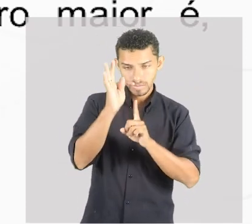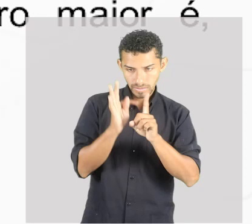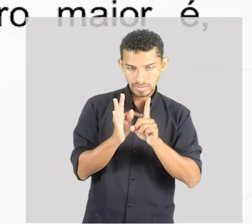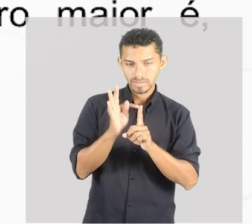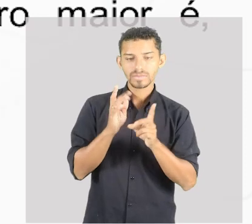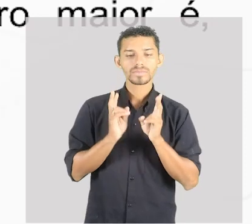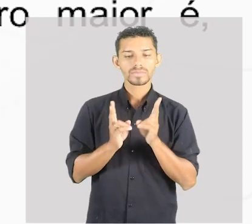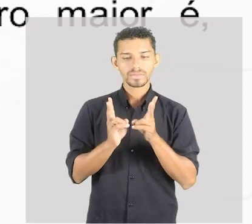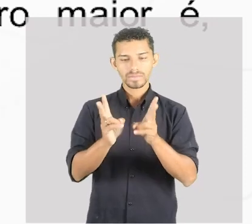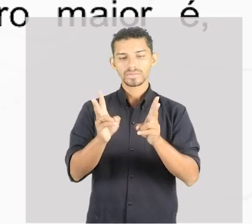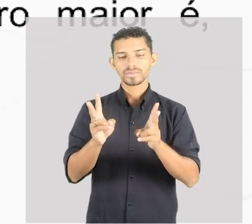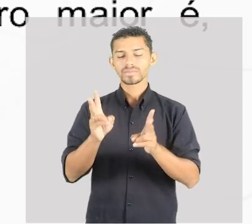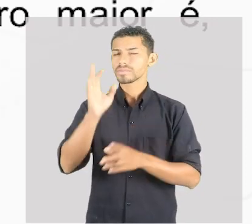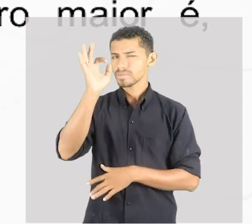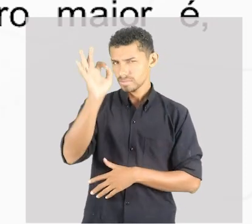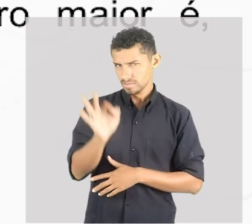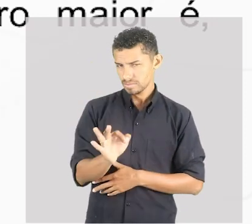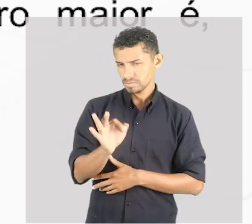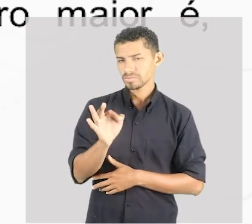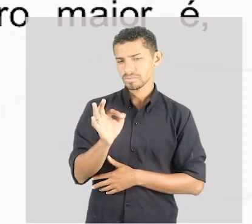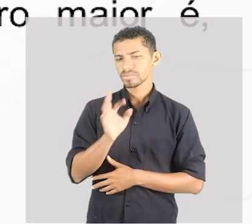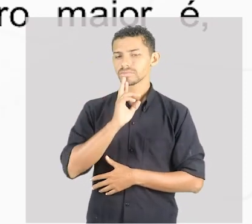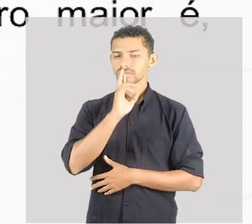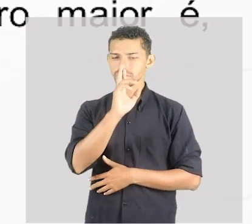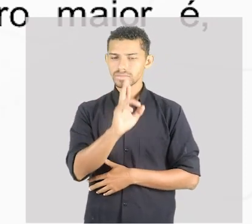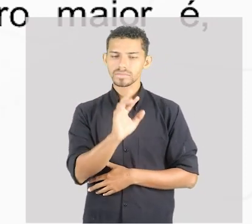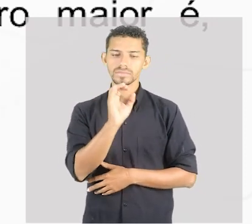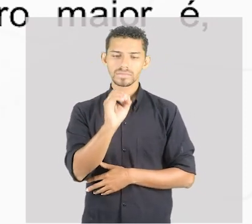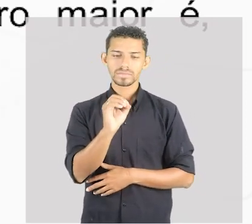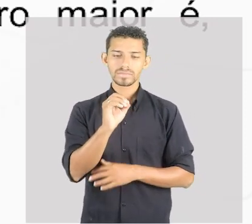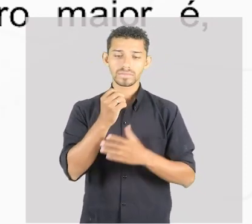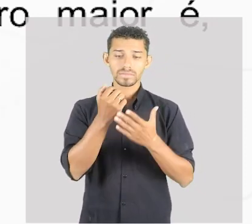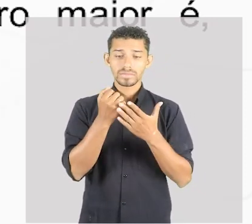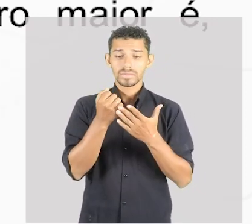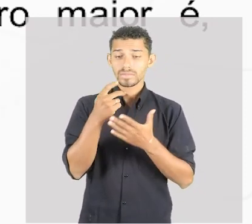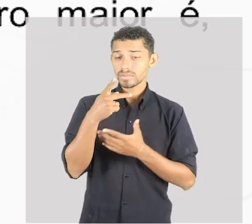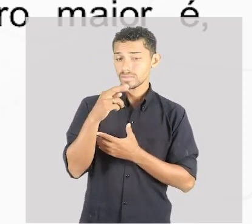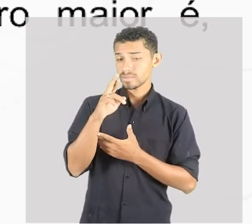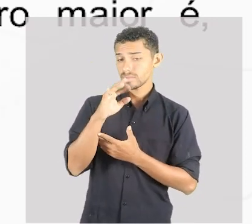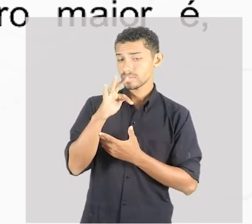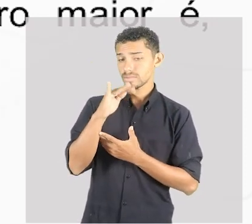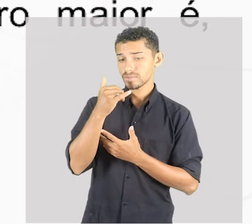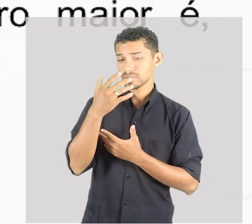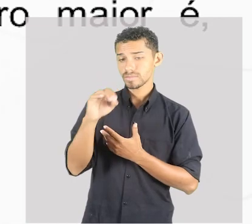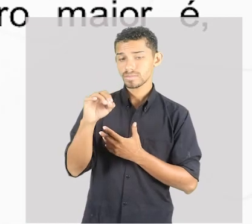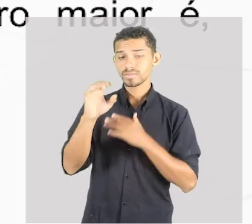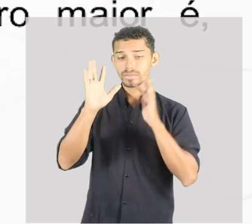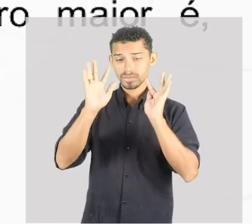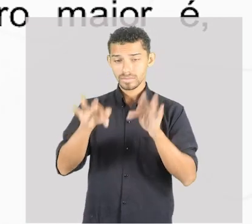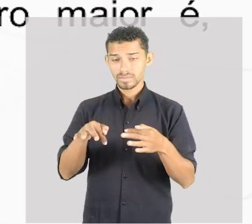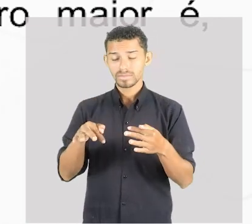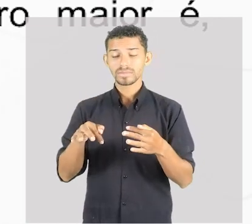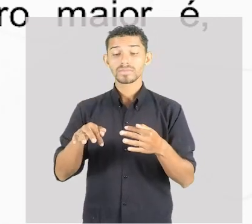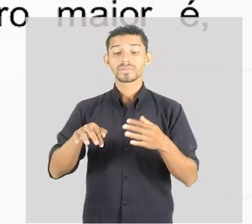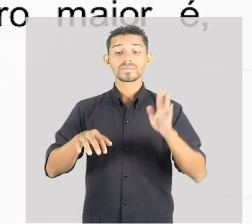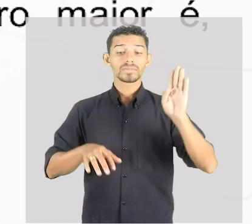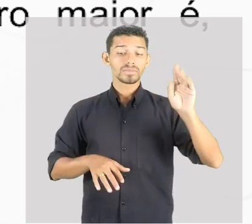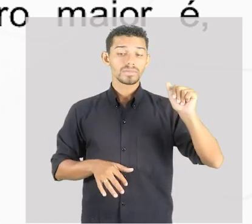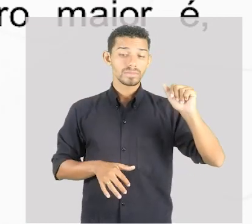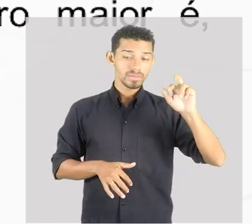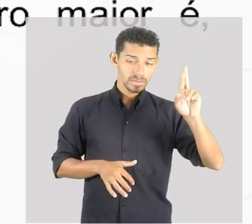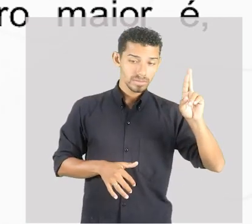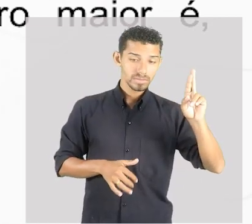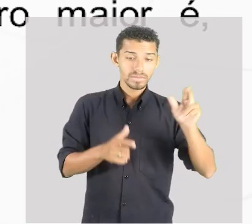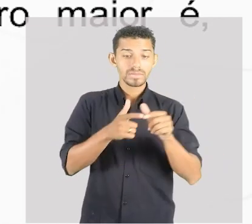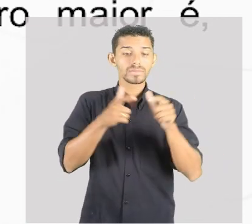constante é correto afirmar que a pressão final de oxigênio em bar no cilindro maior